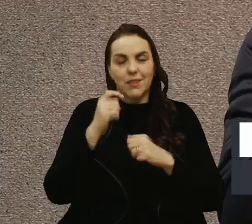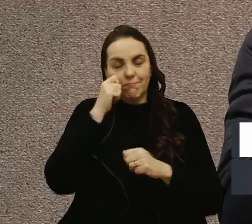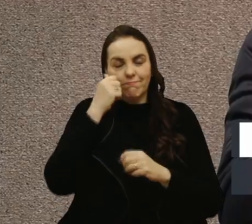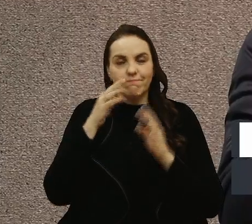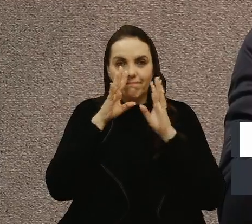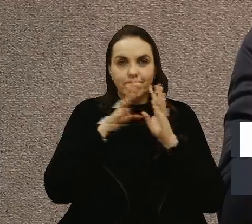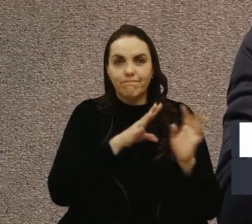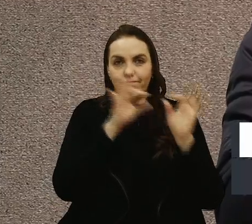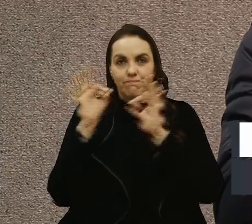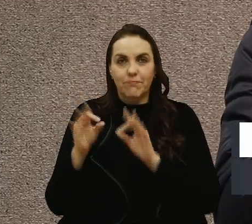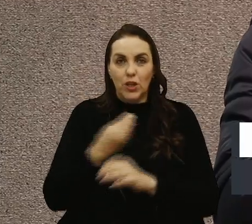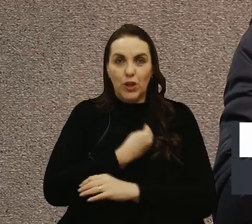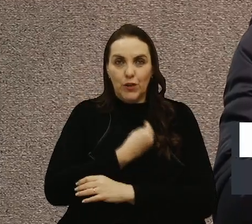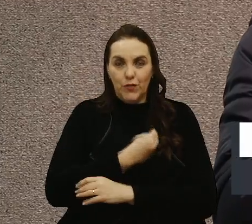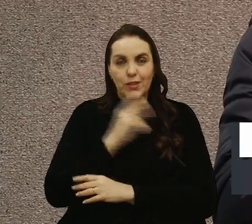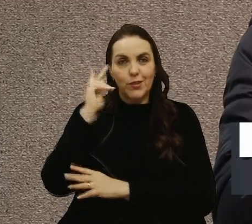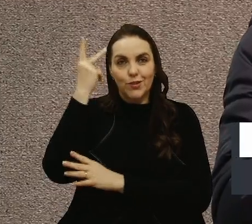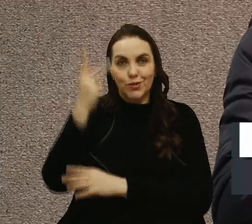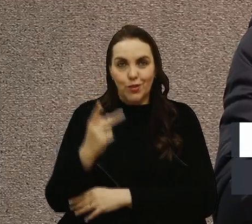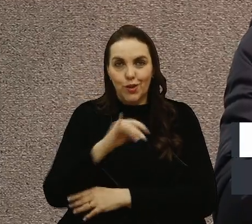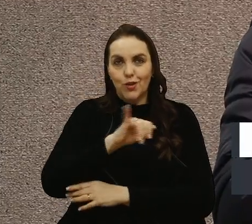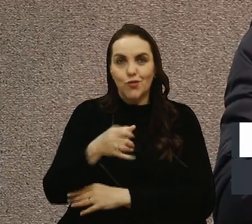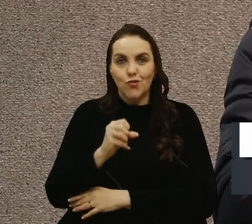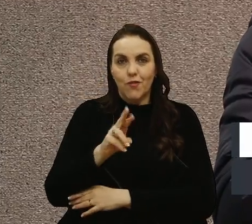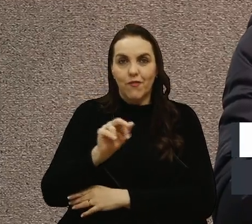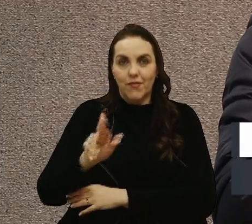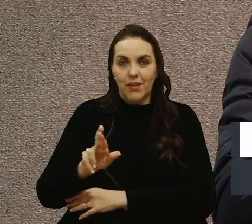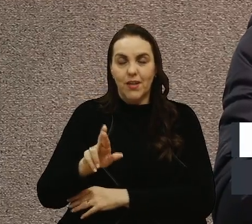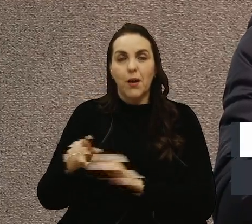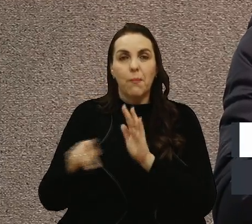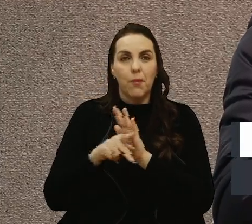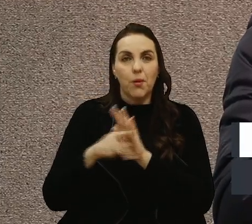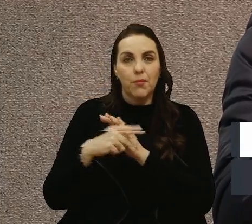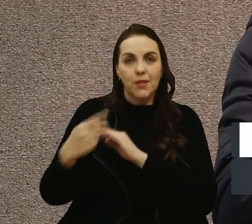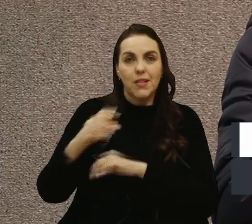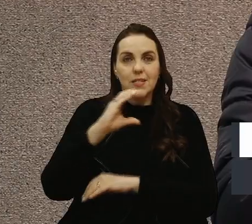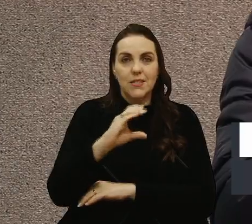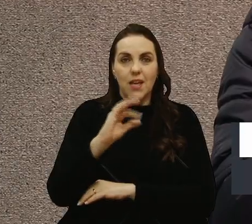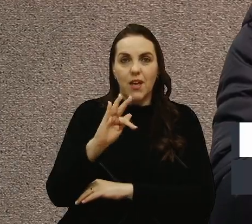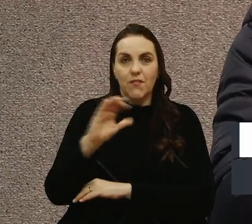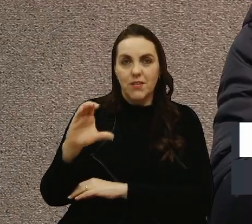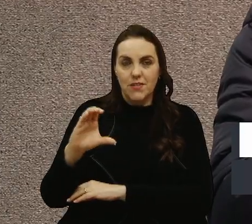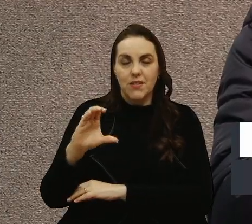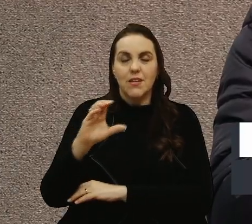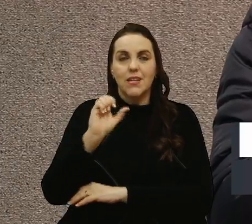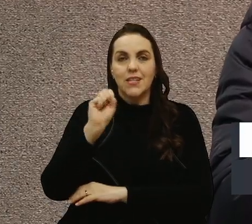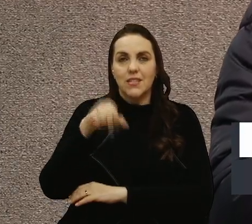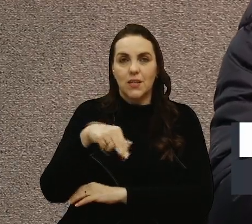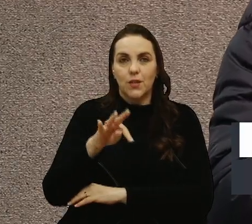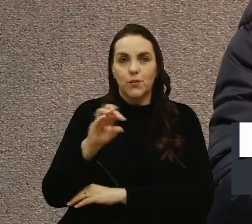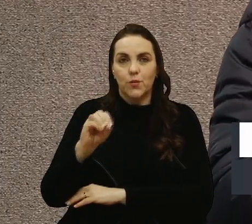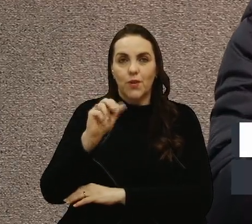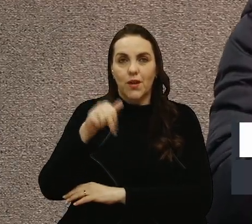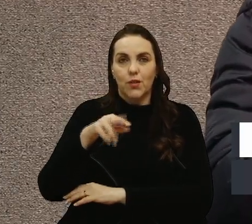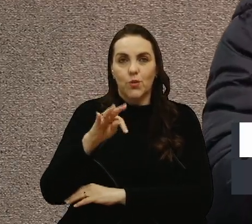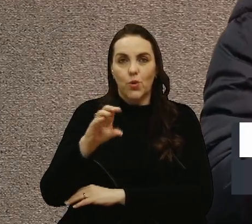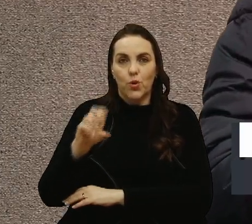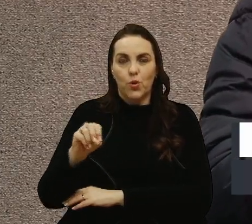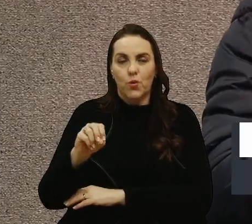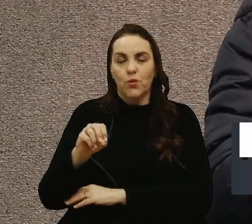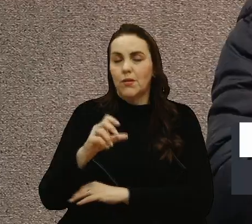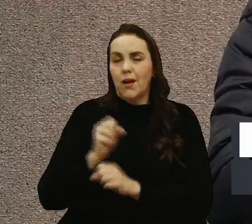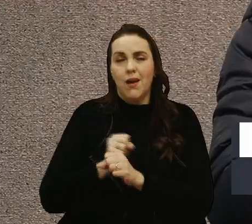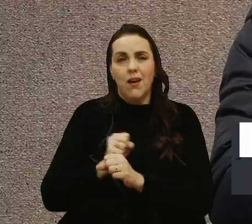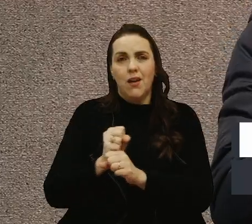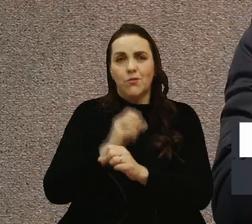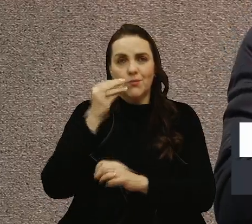história do senhor Jovir Bertotti, proprietário do CFC Santo Antônio, uma pessoa que tem mais de 50 anos aí de condução e educação no trânsito.